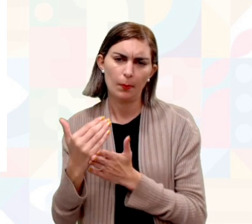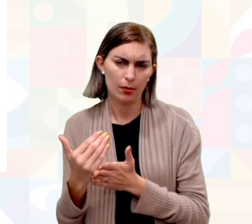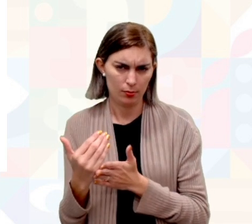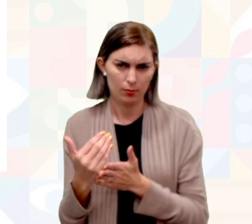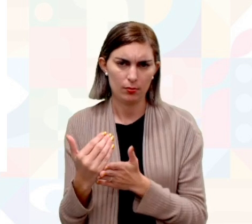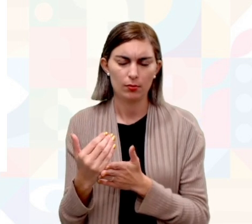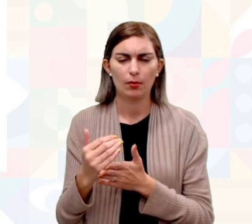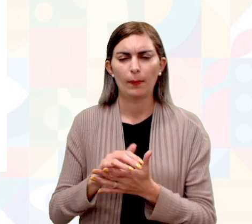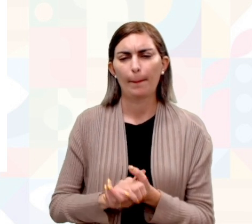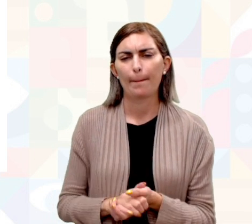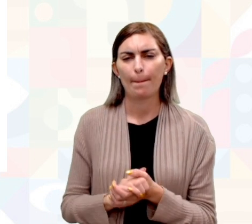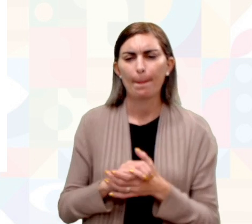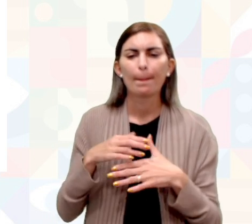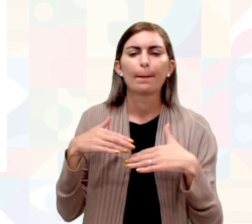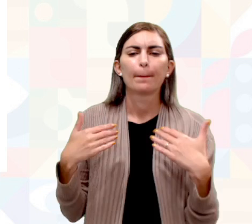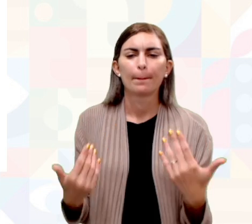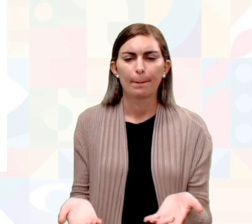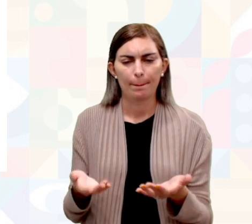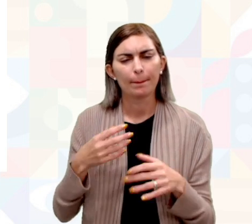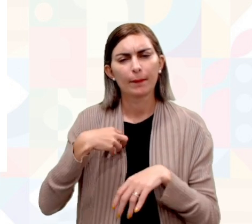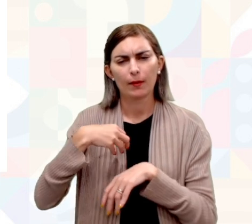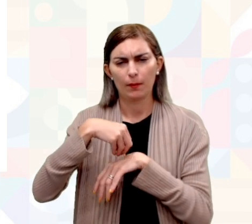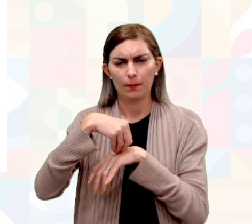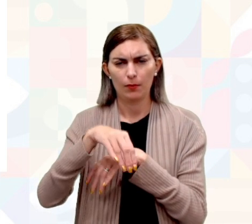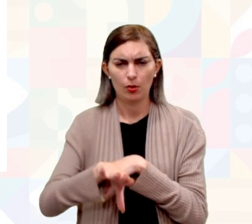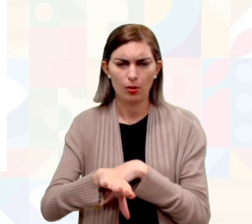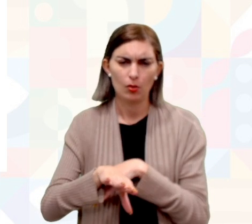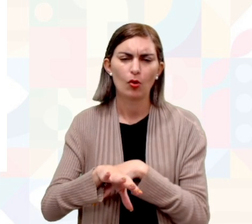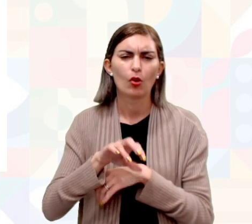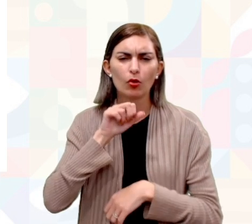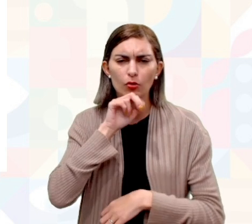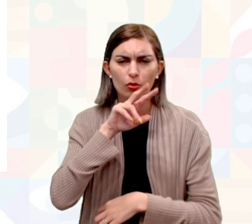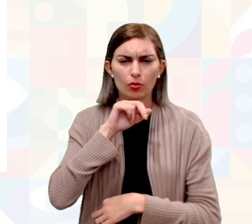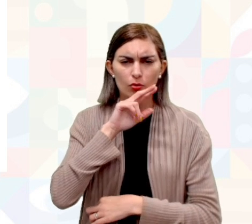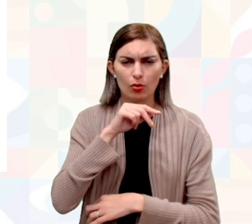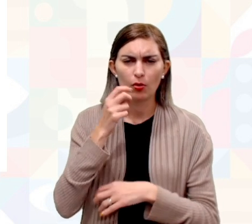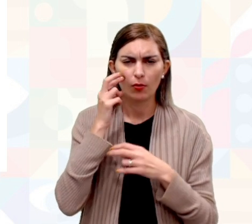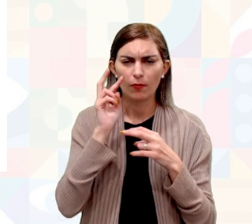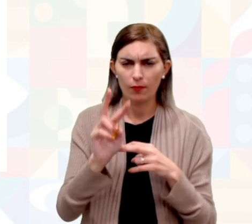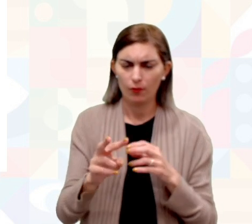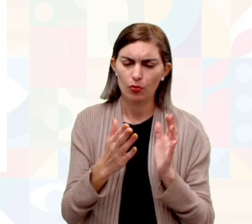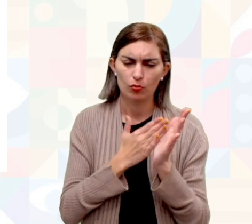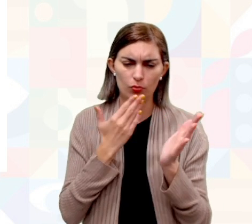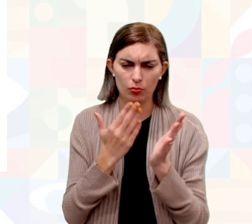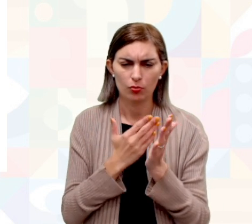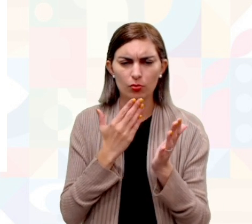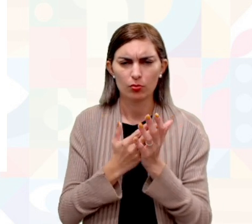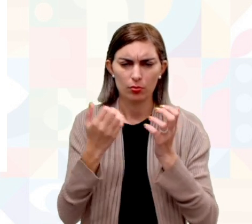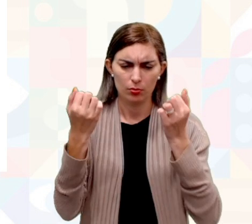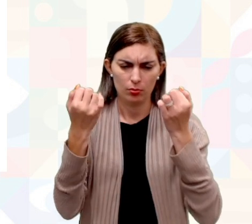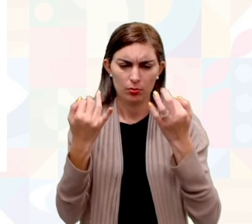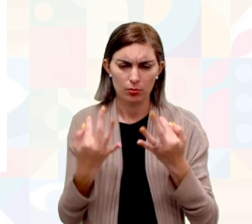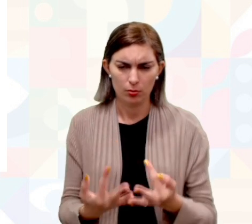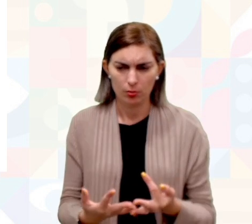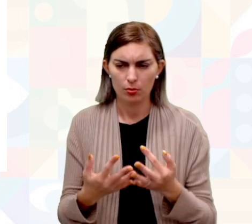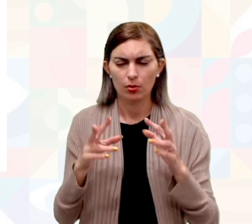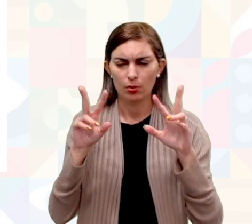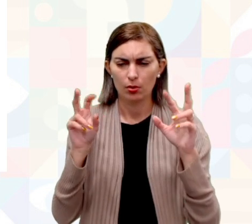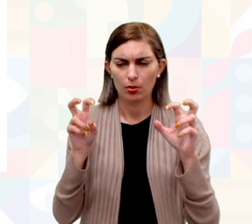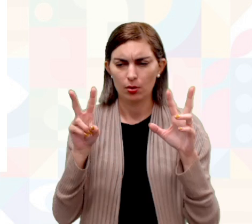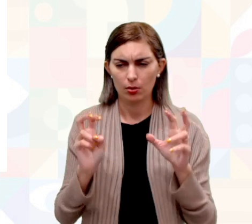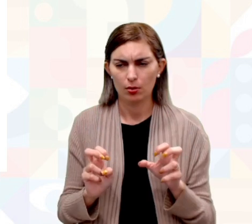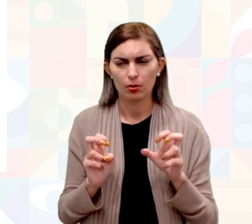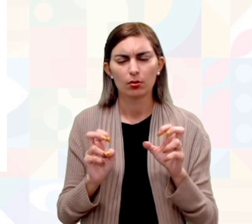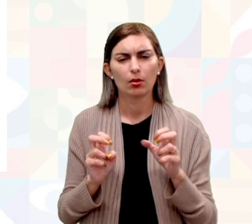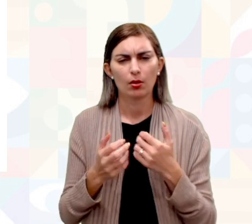intoxicação. E como eu havia citado, a toxicidade, que a gente viu lá no e-book bem explicadinho, né, sobre o que se